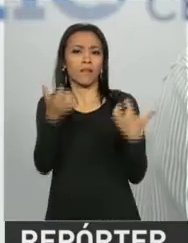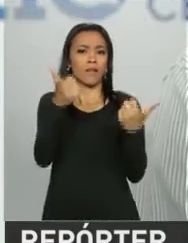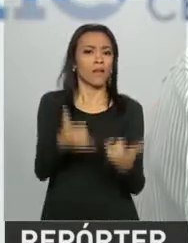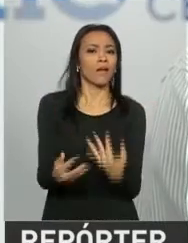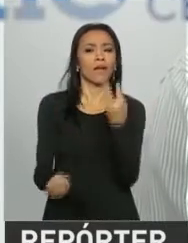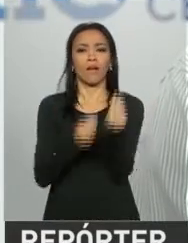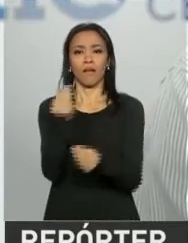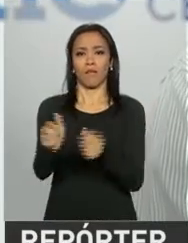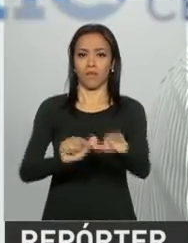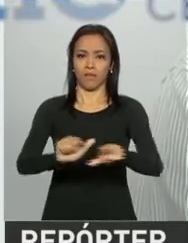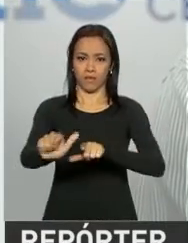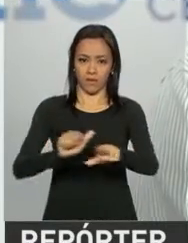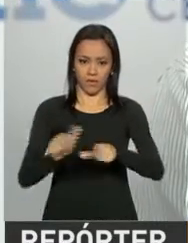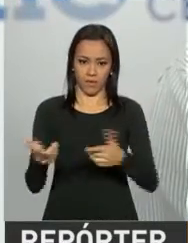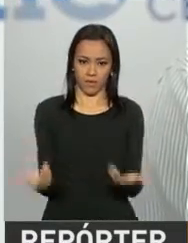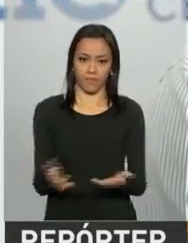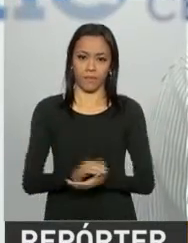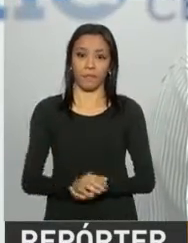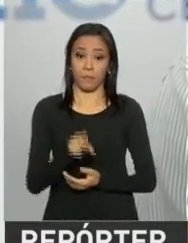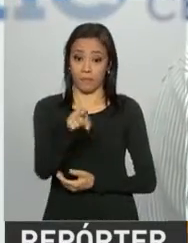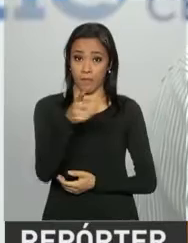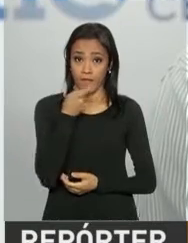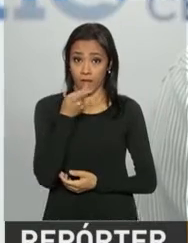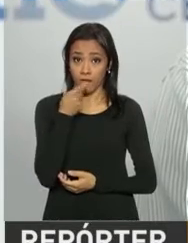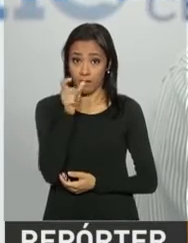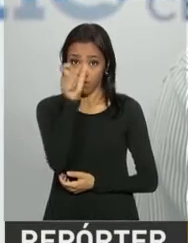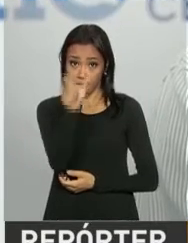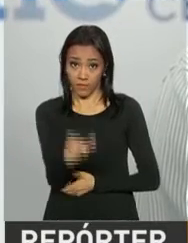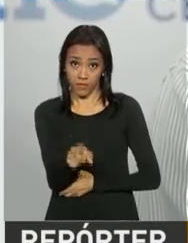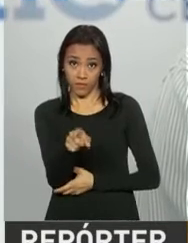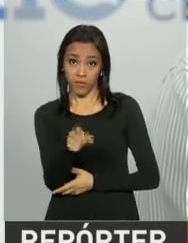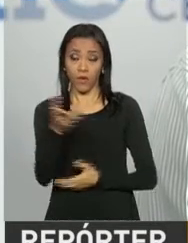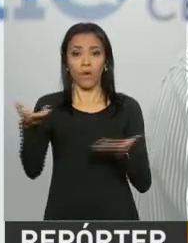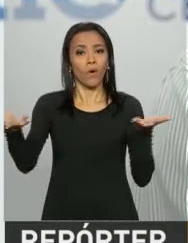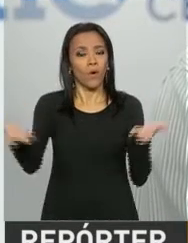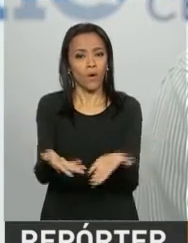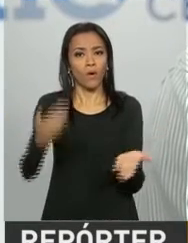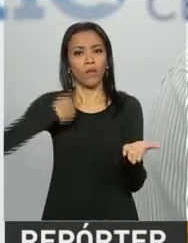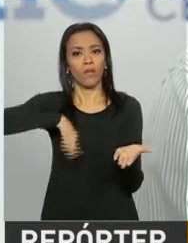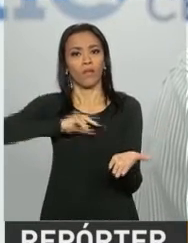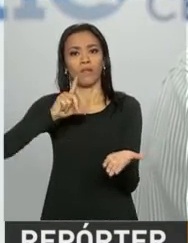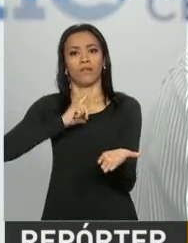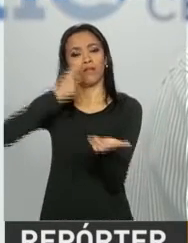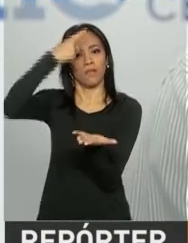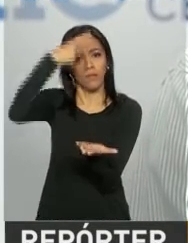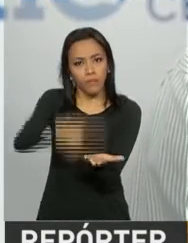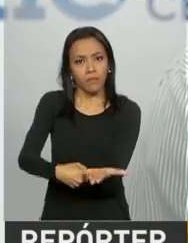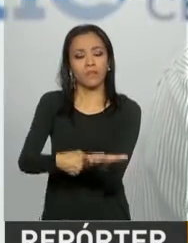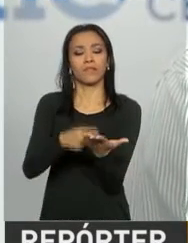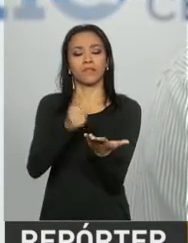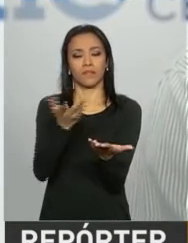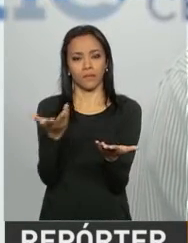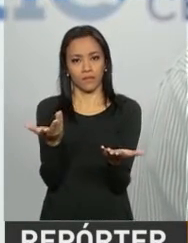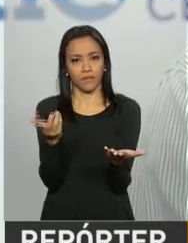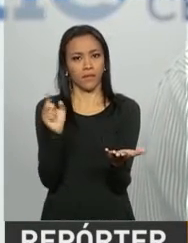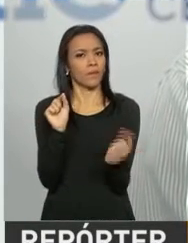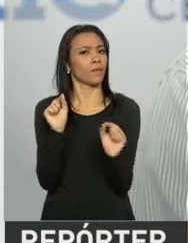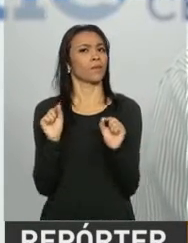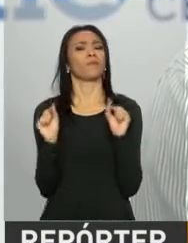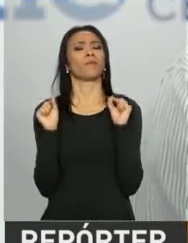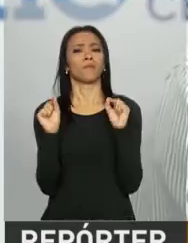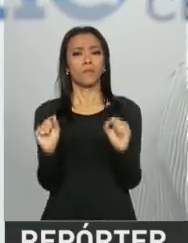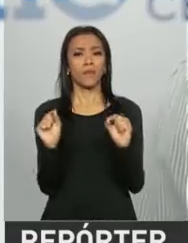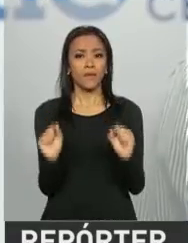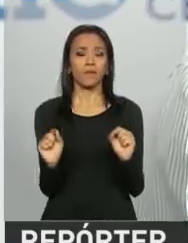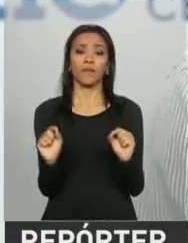hoje tenho com um missão da instituição é é